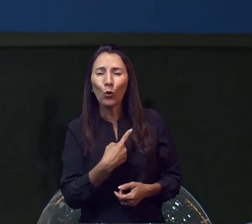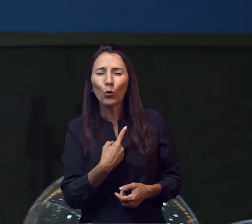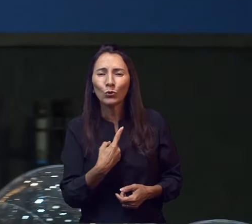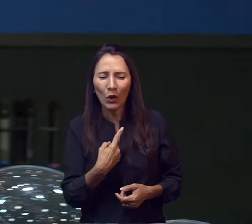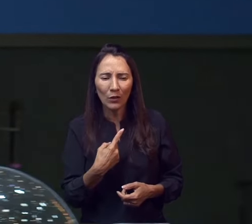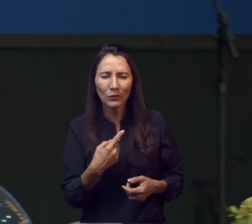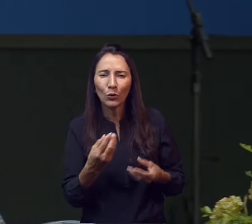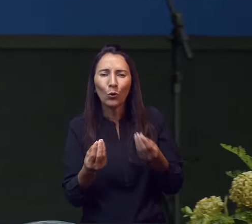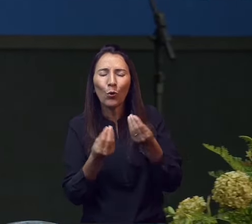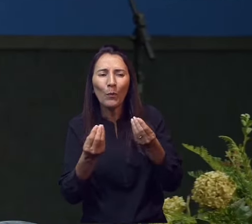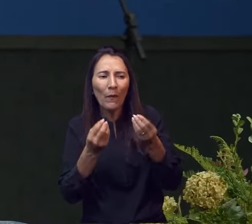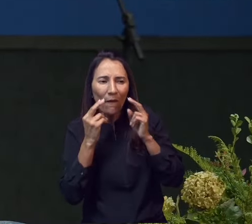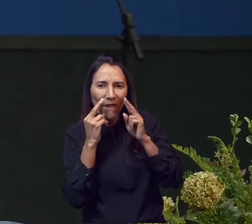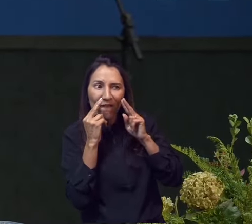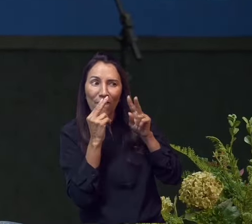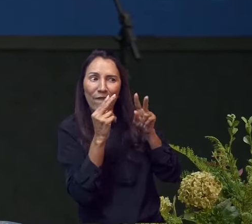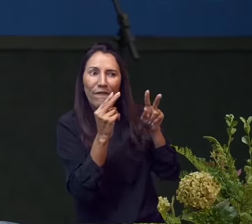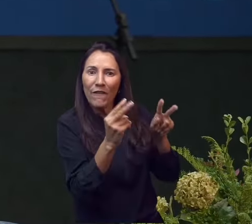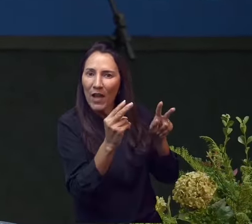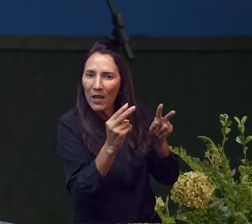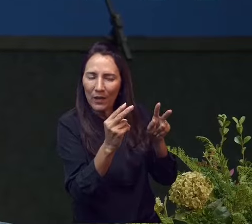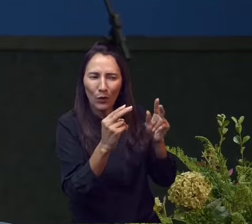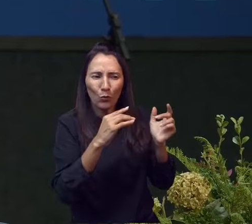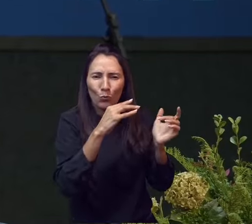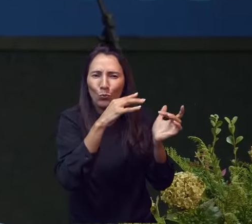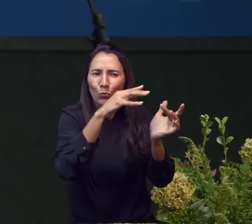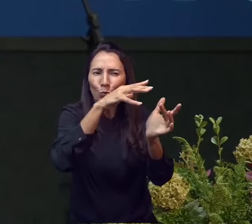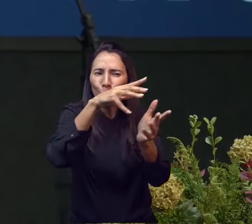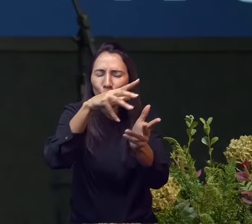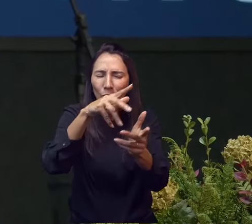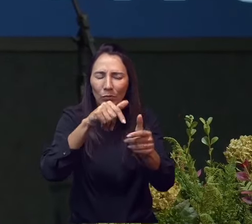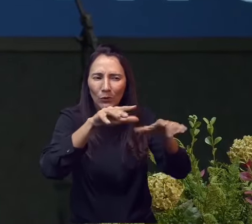nós tiramos através dos sentidos do corpo introjetamos